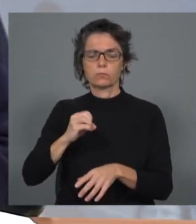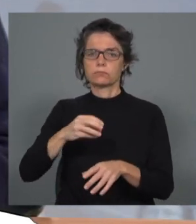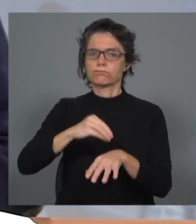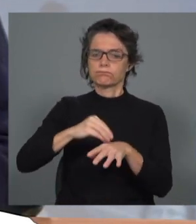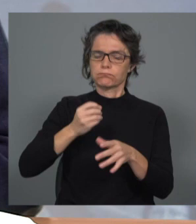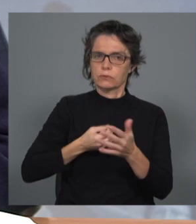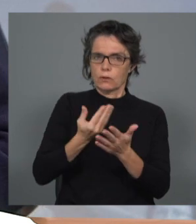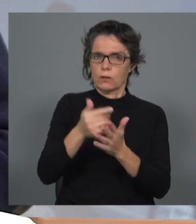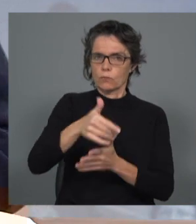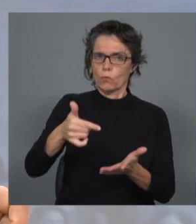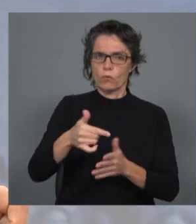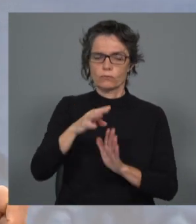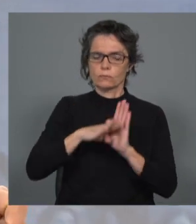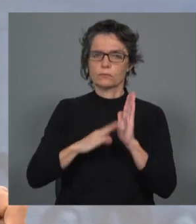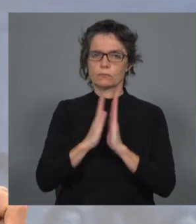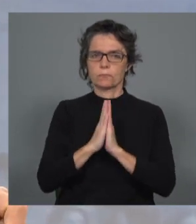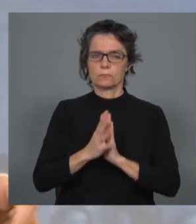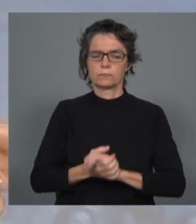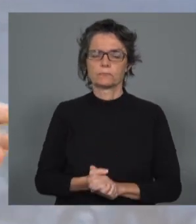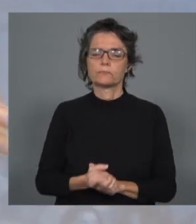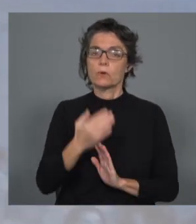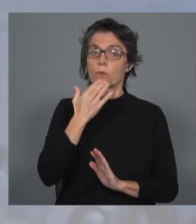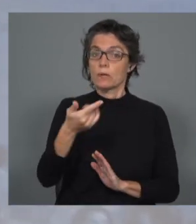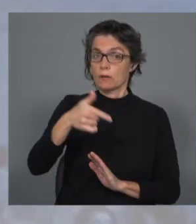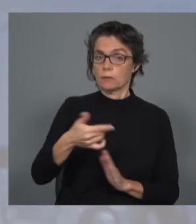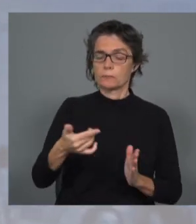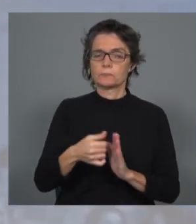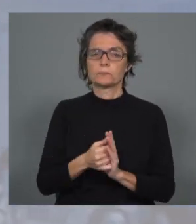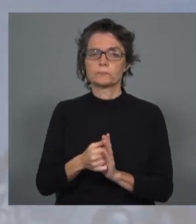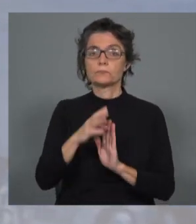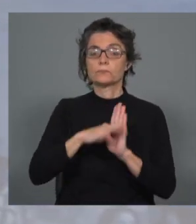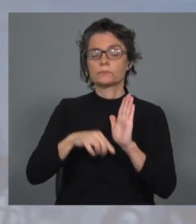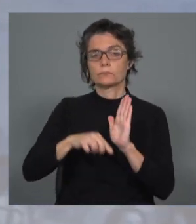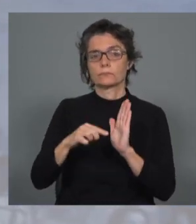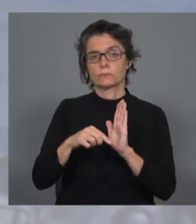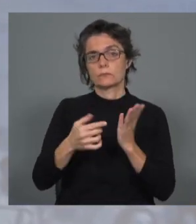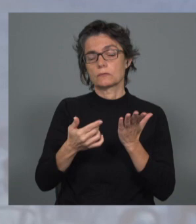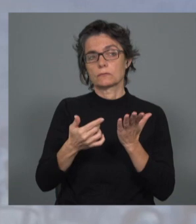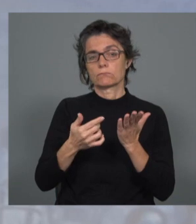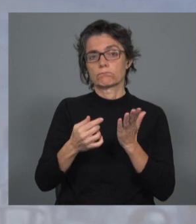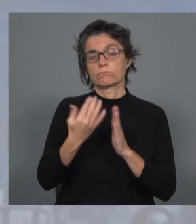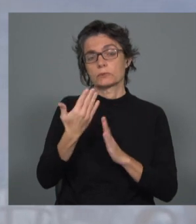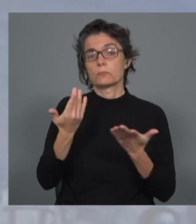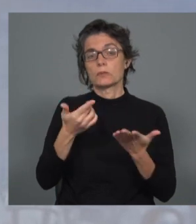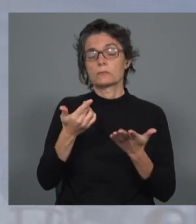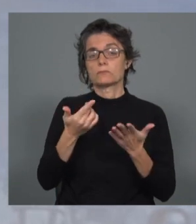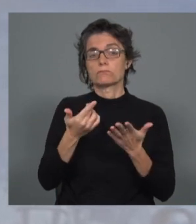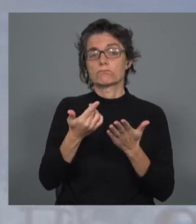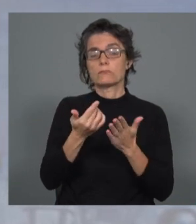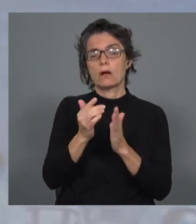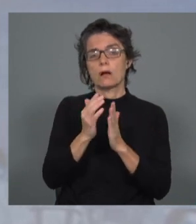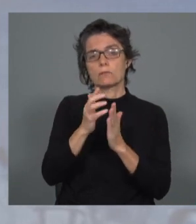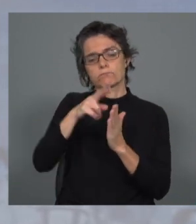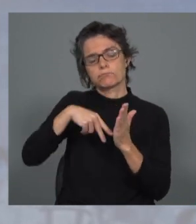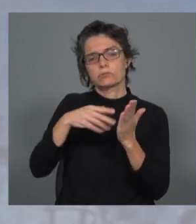estar connosco. Um programa onde comentamos a liturgia de domingo, mas antes disso vamos